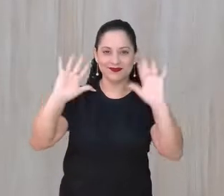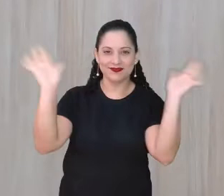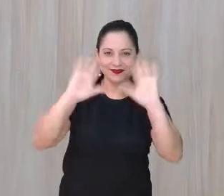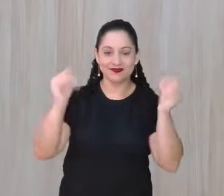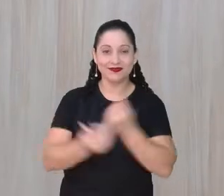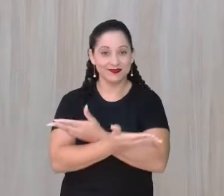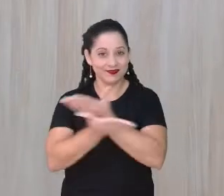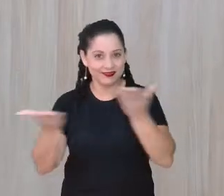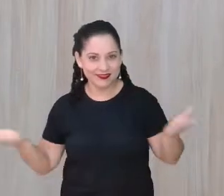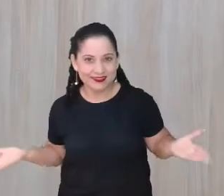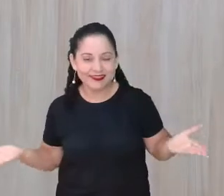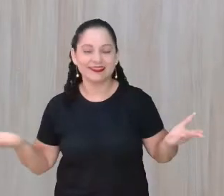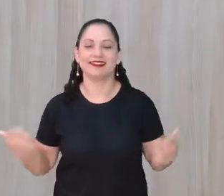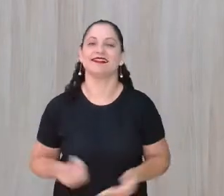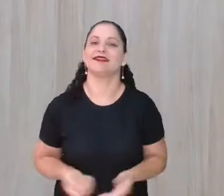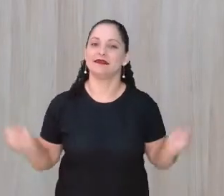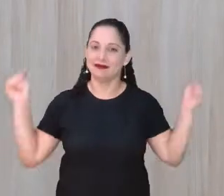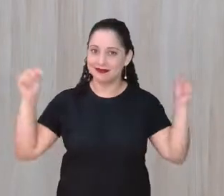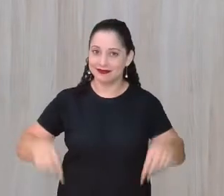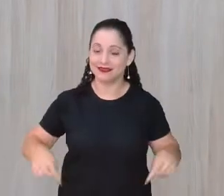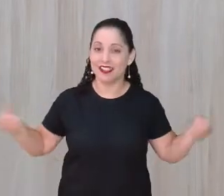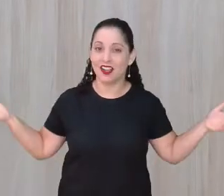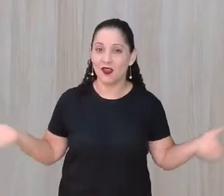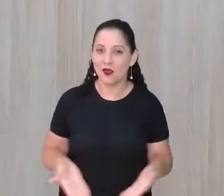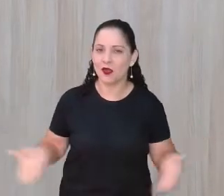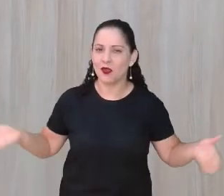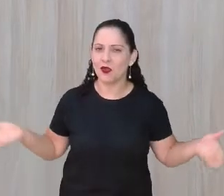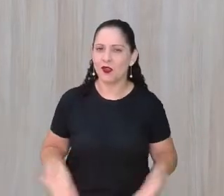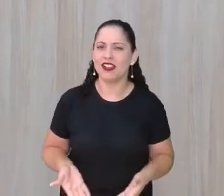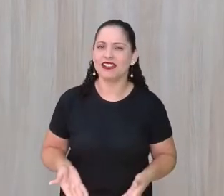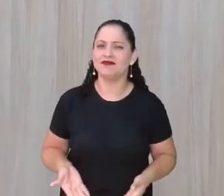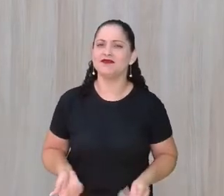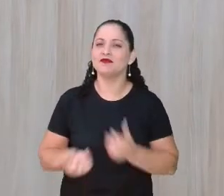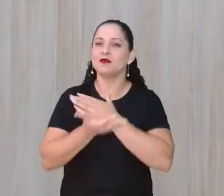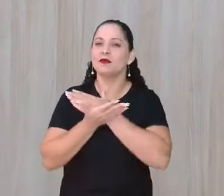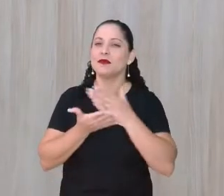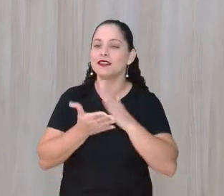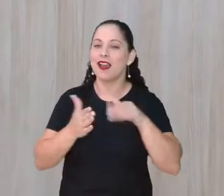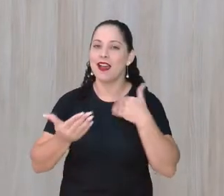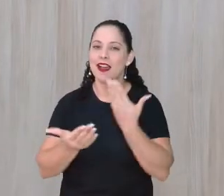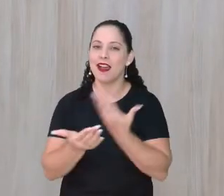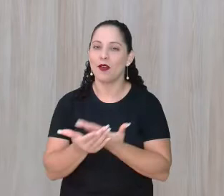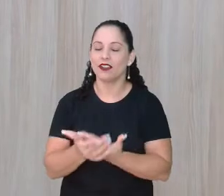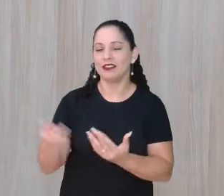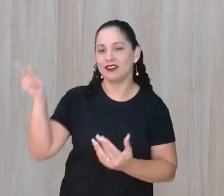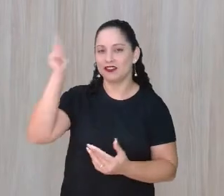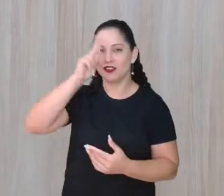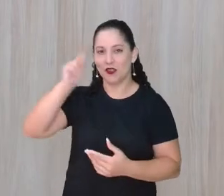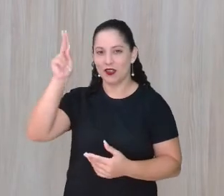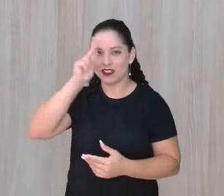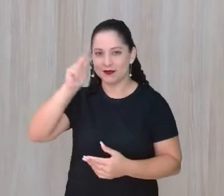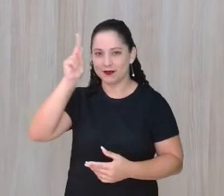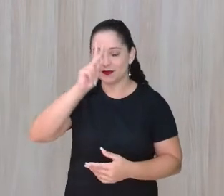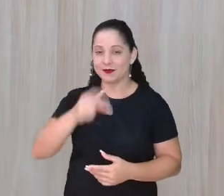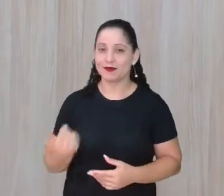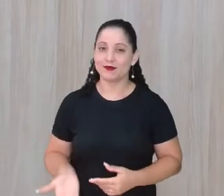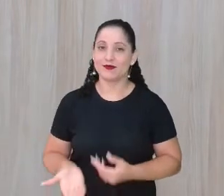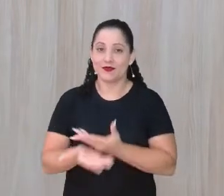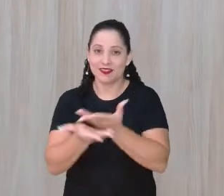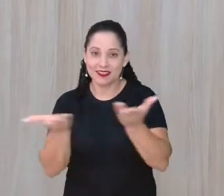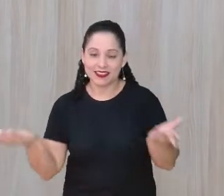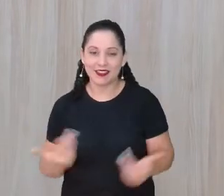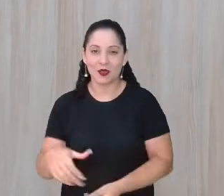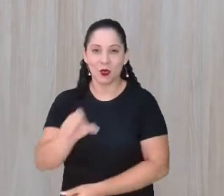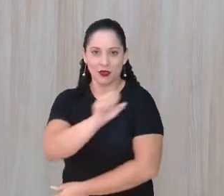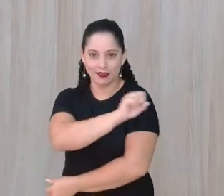Olá, meus amores! Estamos aqui novamente, iniciando mais uma aula de História, aí com a turma do 8º